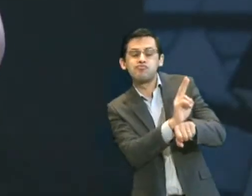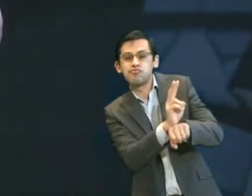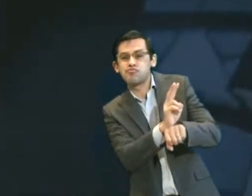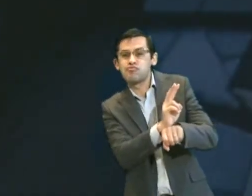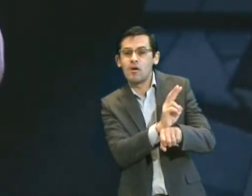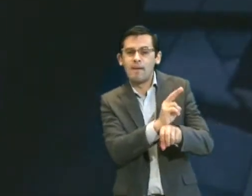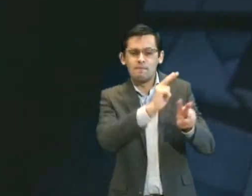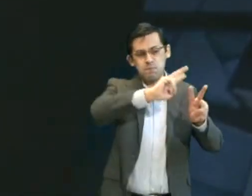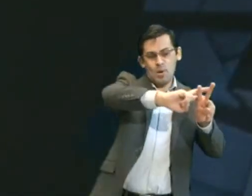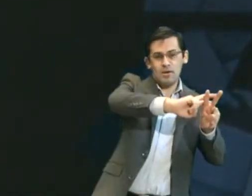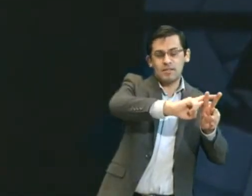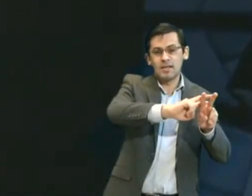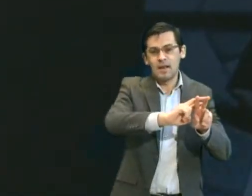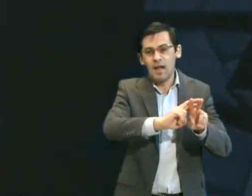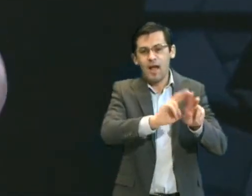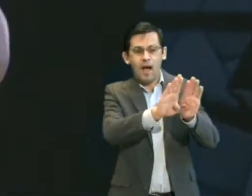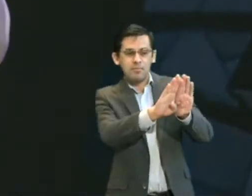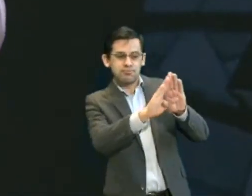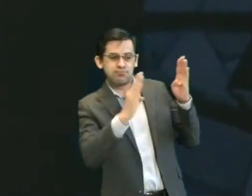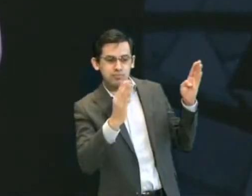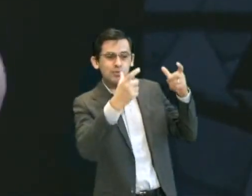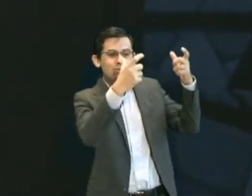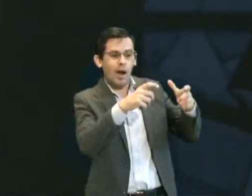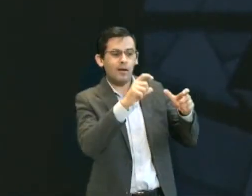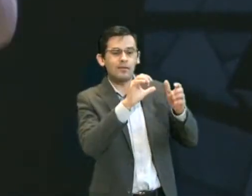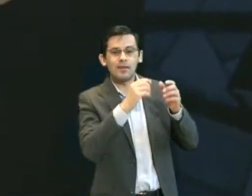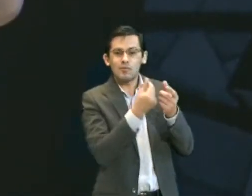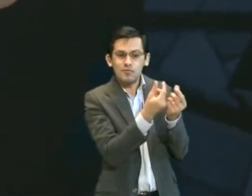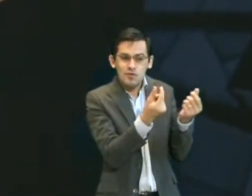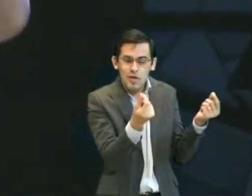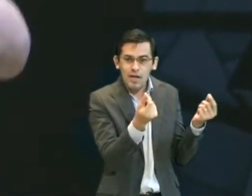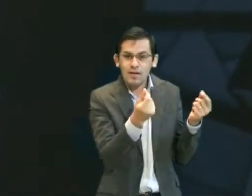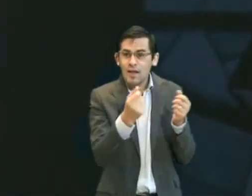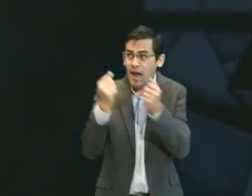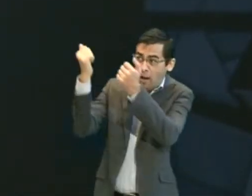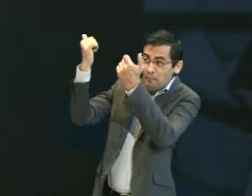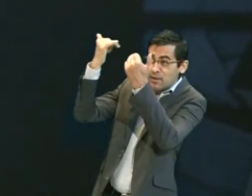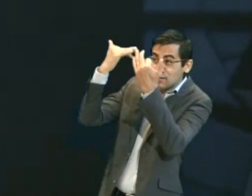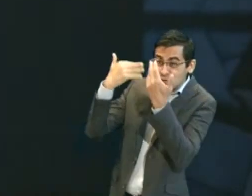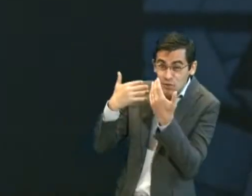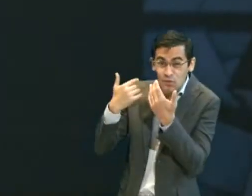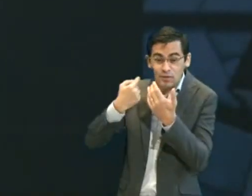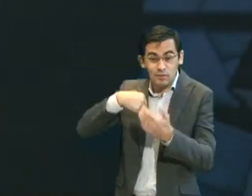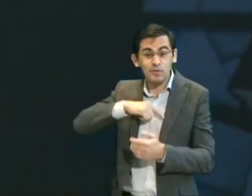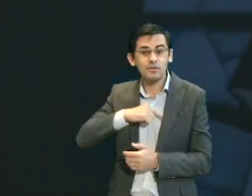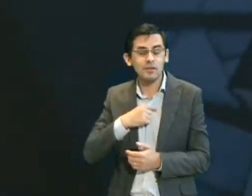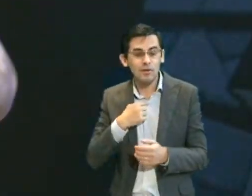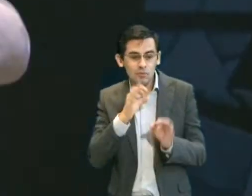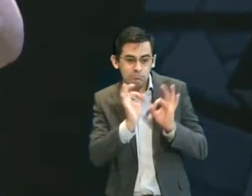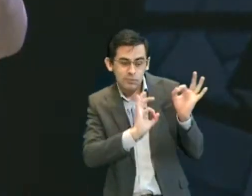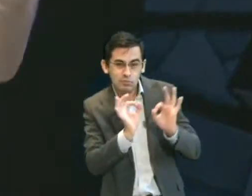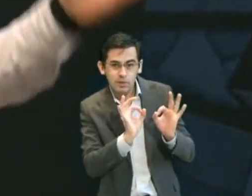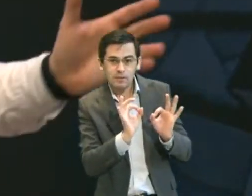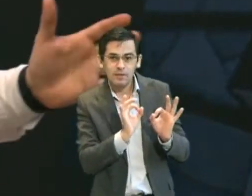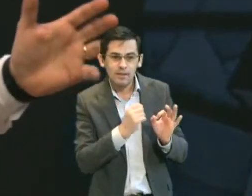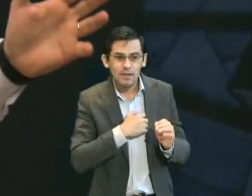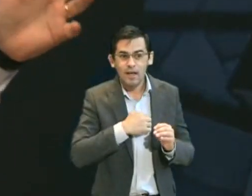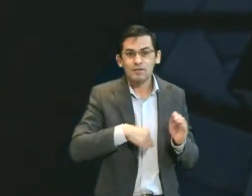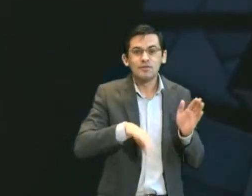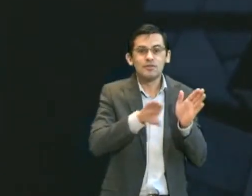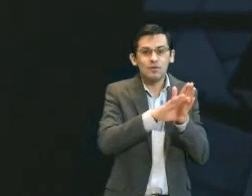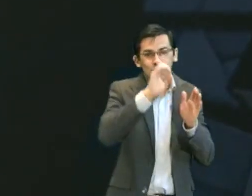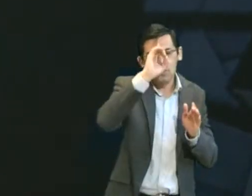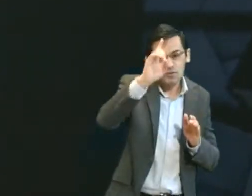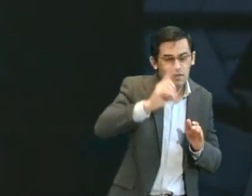Senhor, abre as portas do cofre. Senhor, abençoa o nosso intento. E chegou no dia, deu tudo errado.